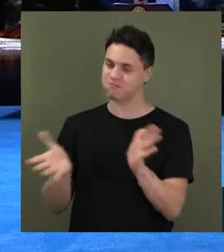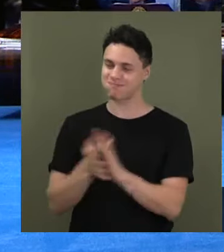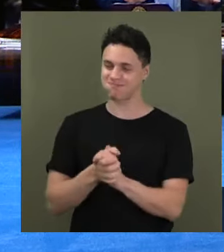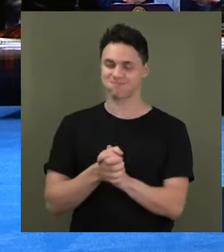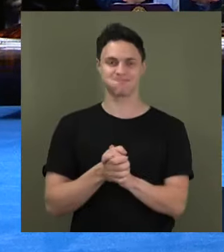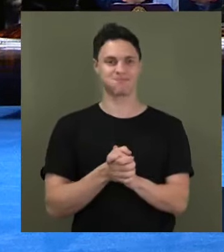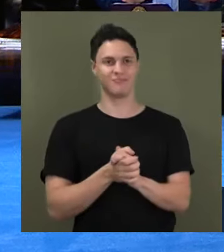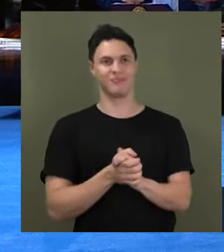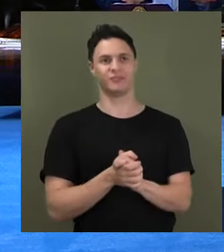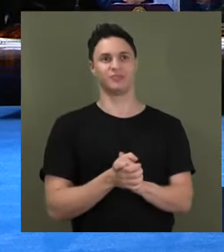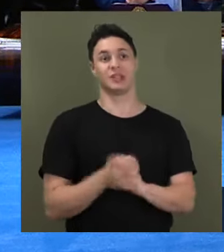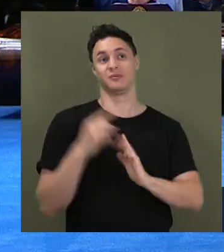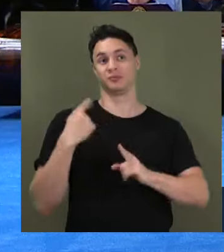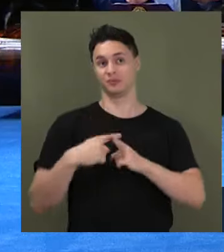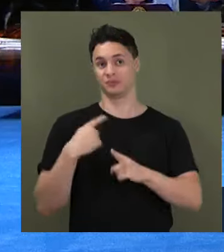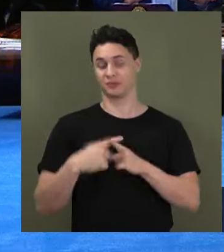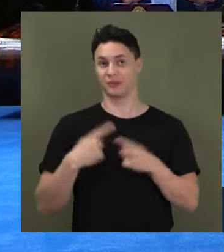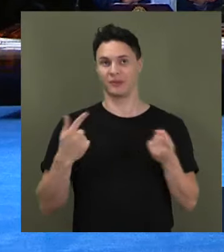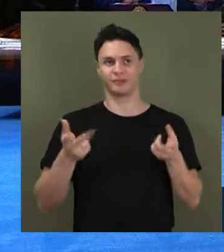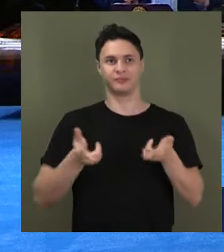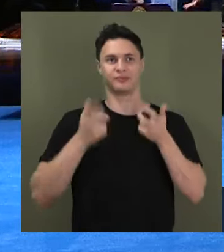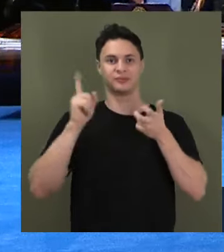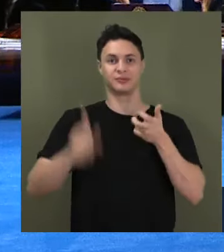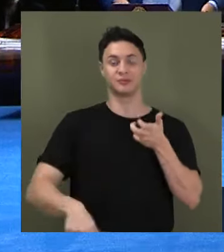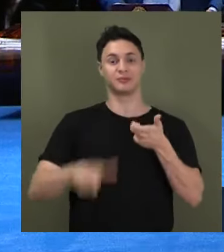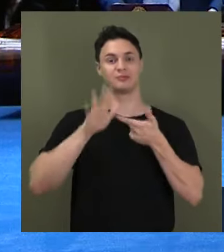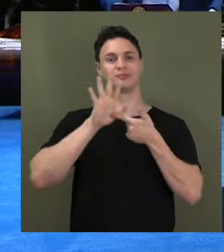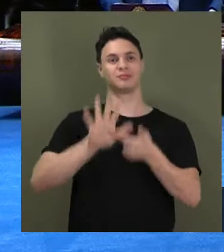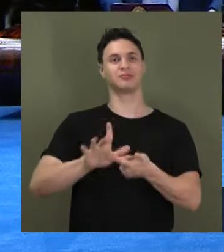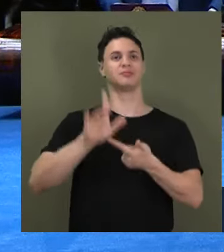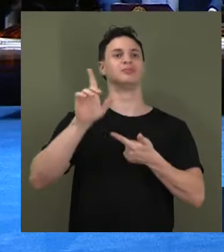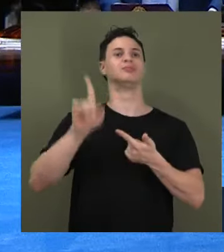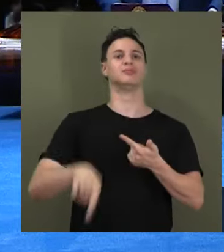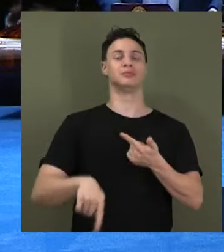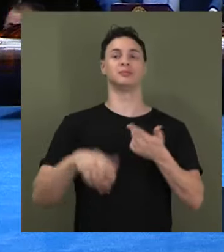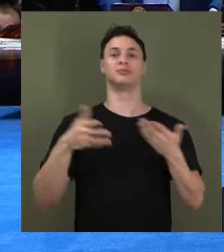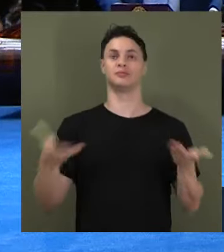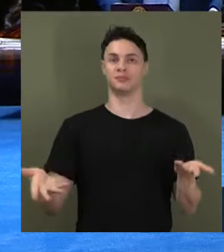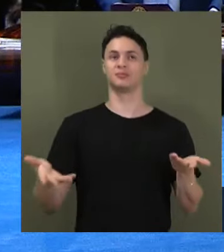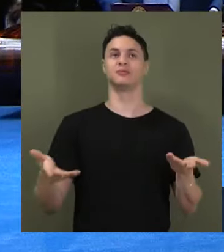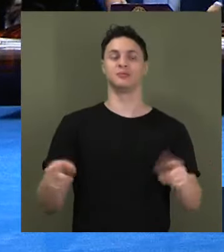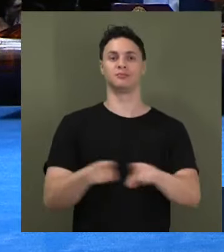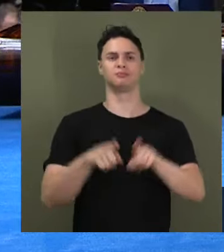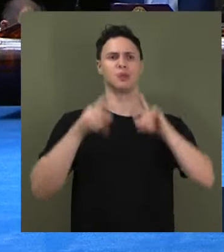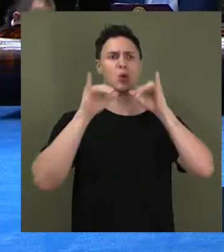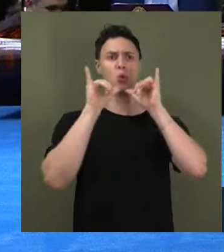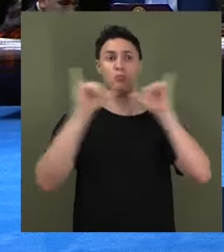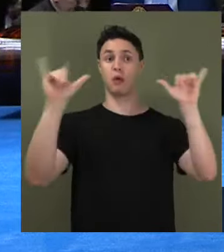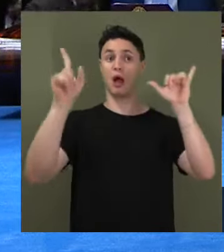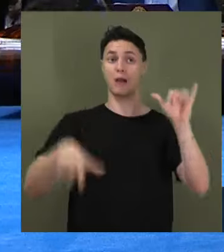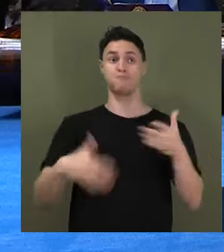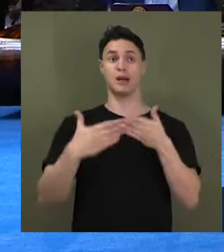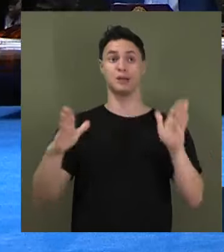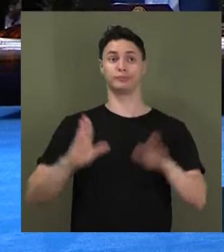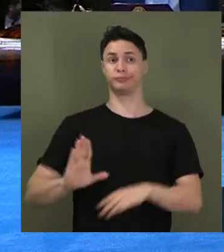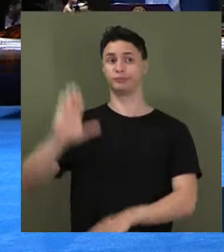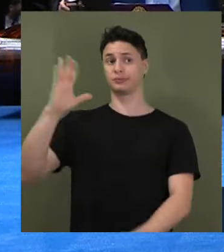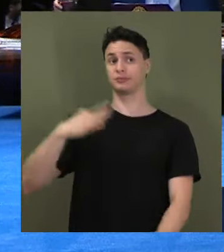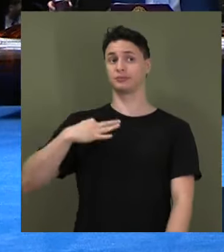não é por acaso, porque um sinal claro, o senhor fez aqui o seu pronunciamento lançando a